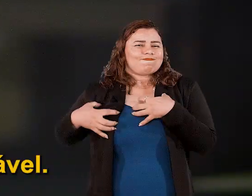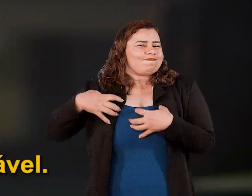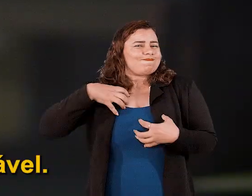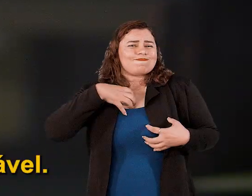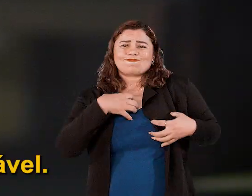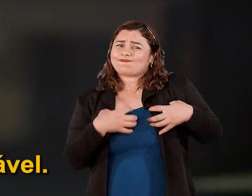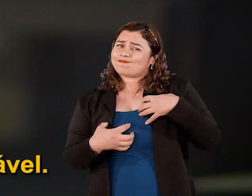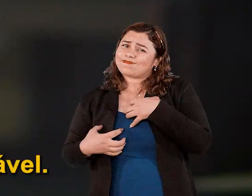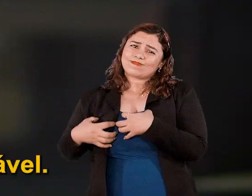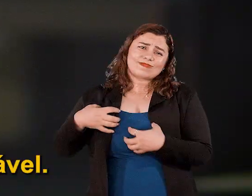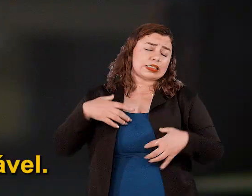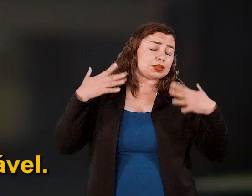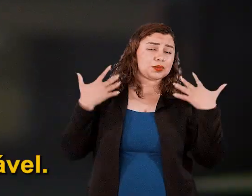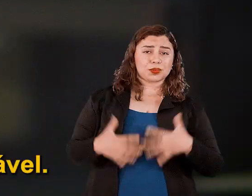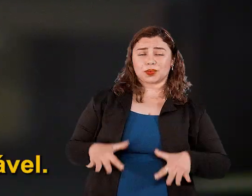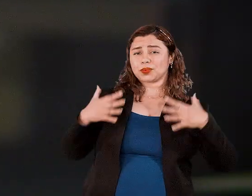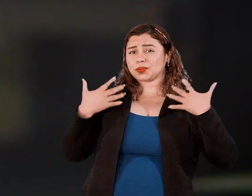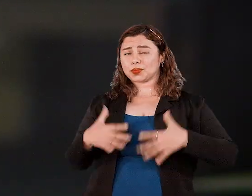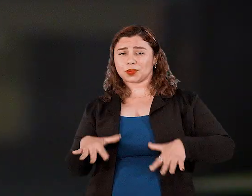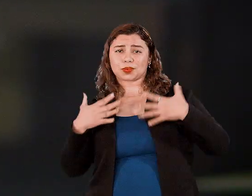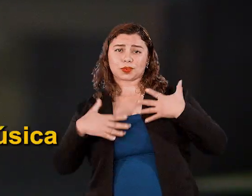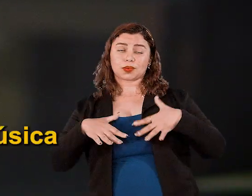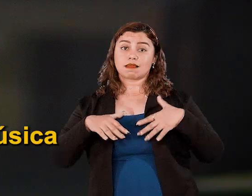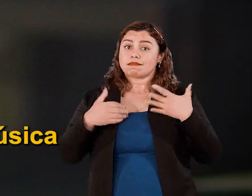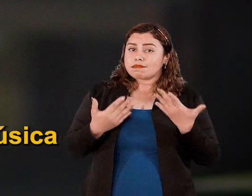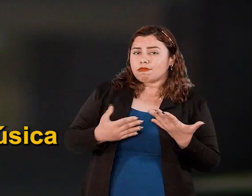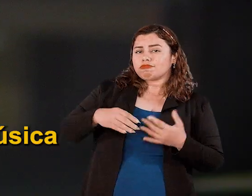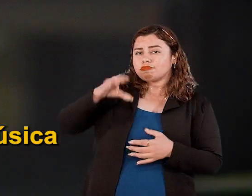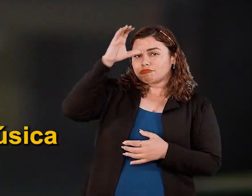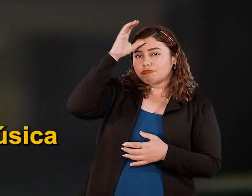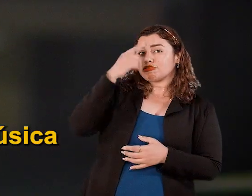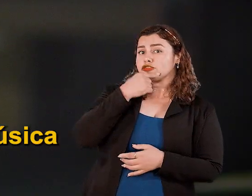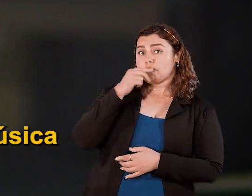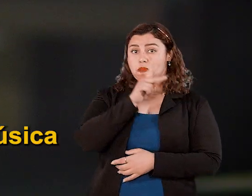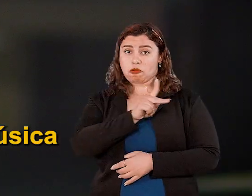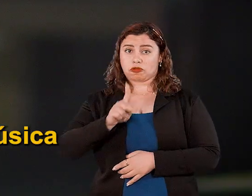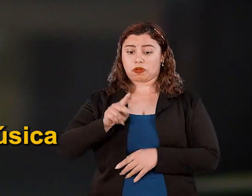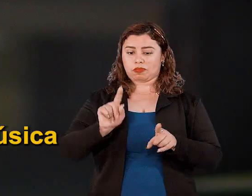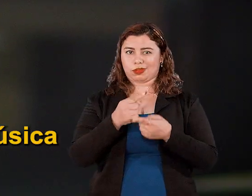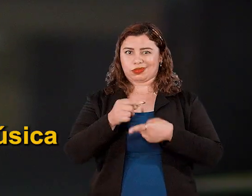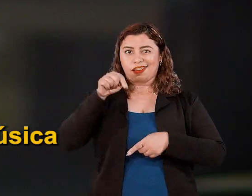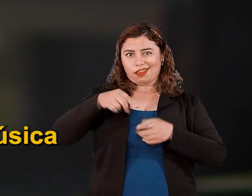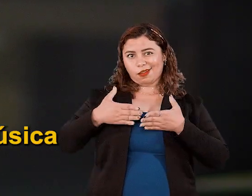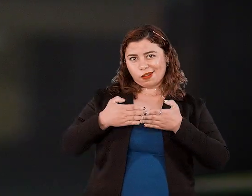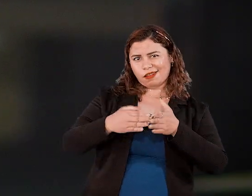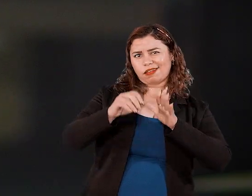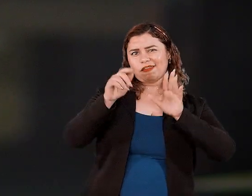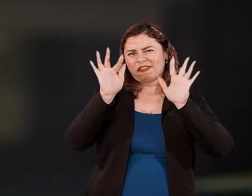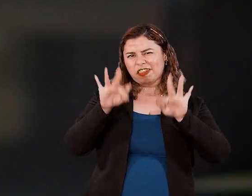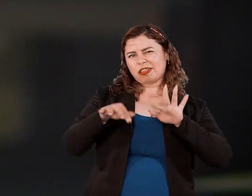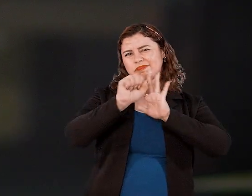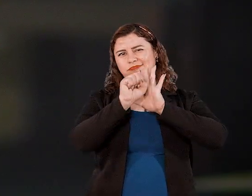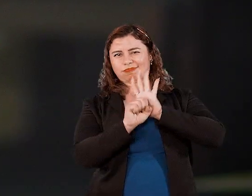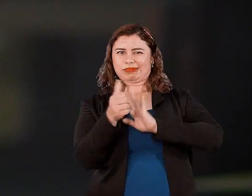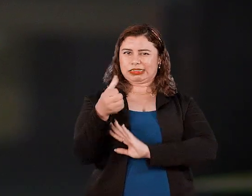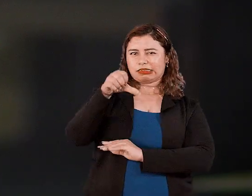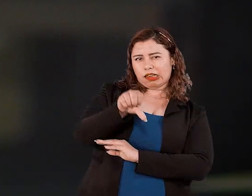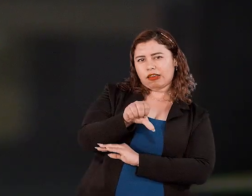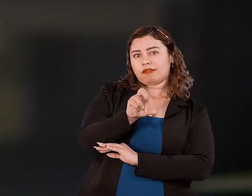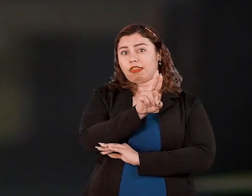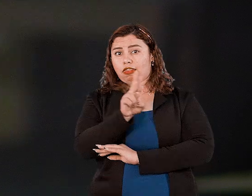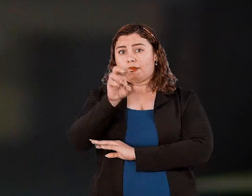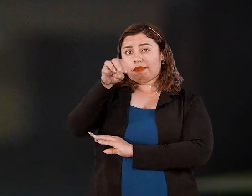ficou absolutamente inconsolável. O tio dele, que era professor de música aqui em Corumbá, no final do século